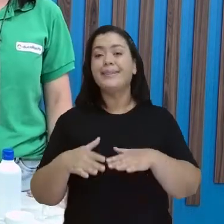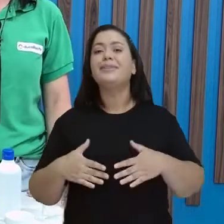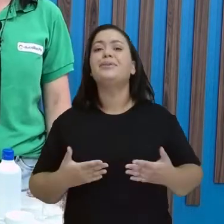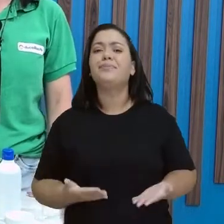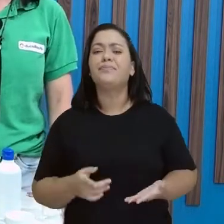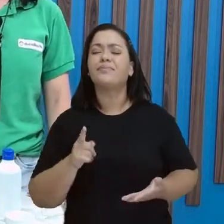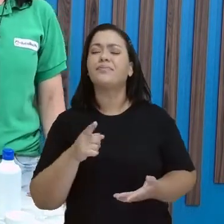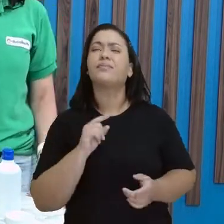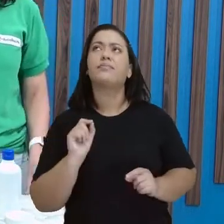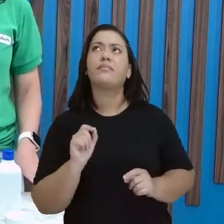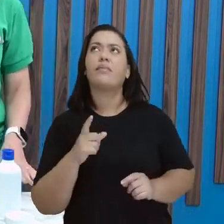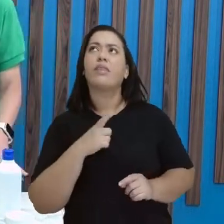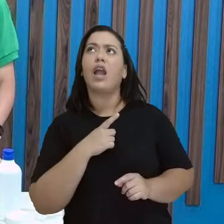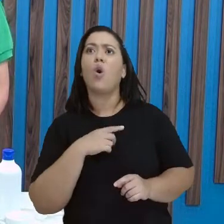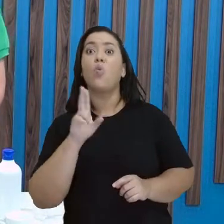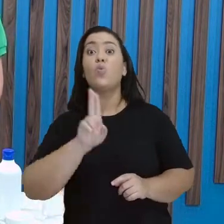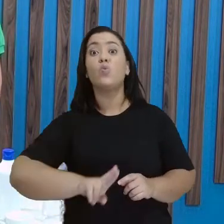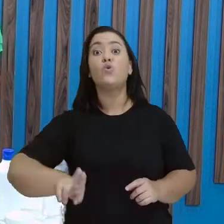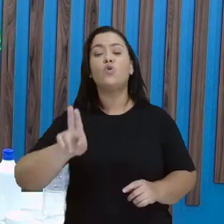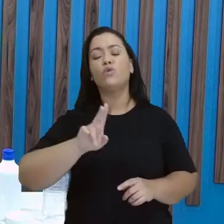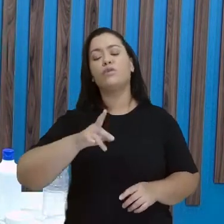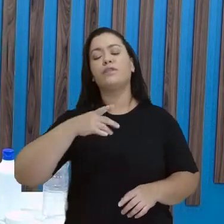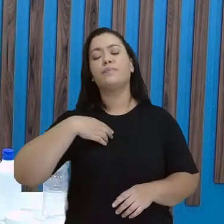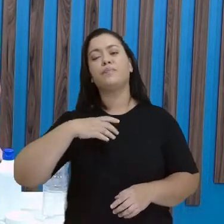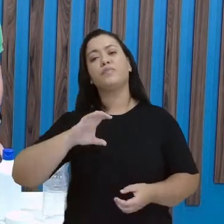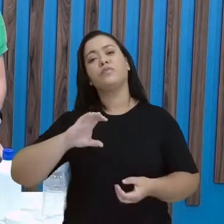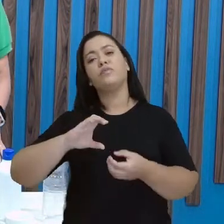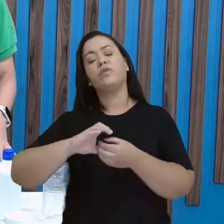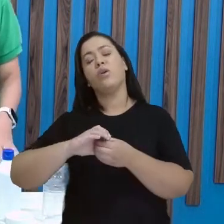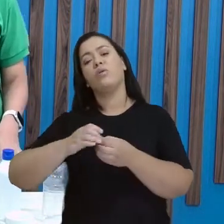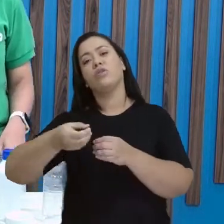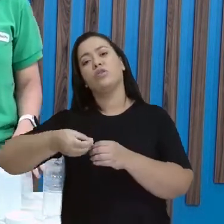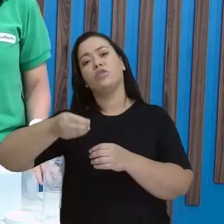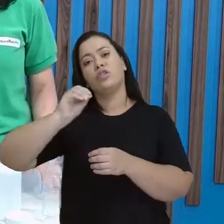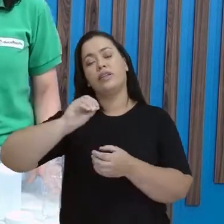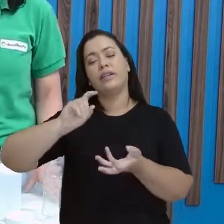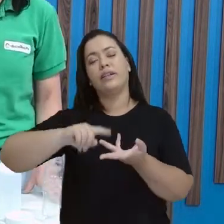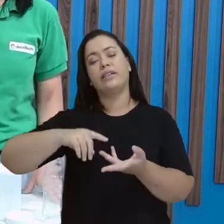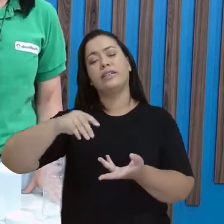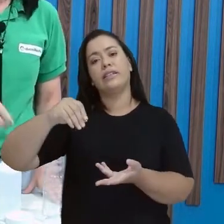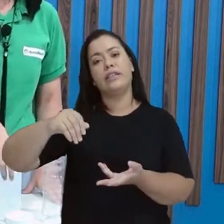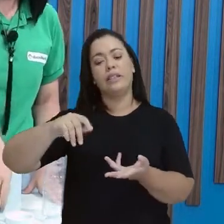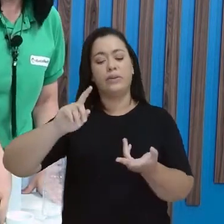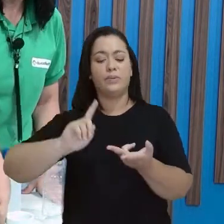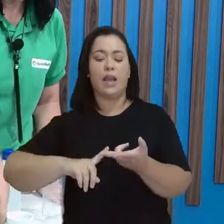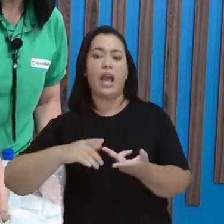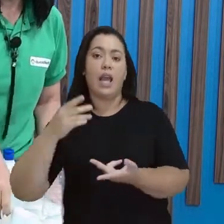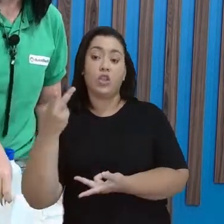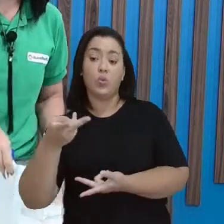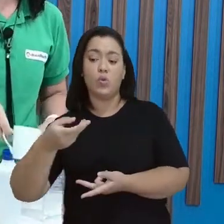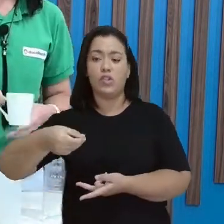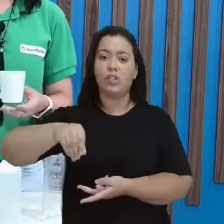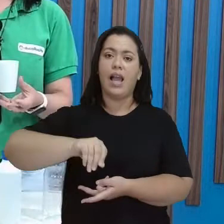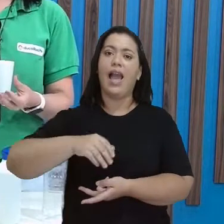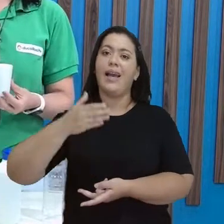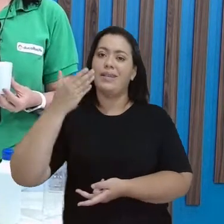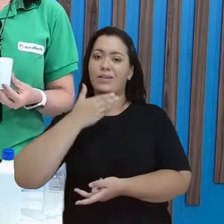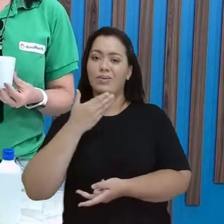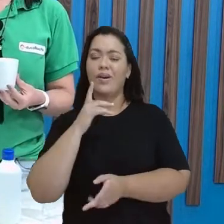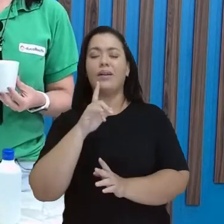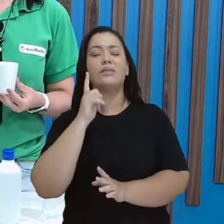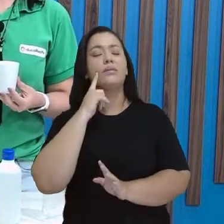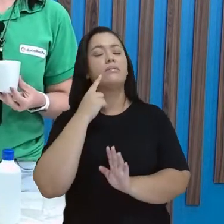geralmente tem assim, use uma xícara de trigo, 2 xícaras de açúcar. Então, eu trouxe essa xícara